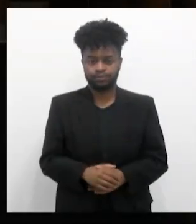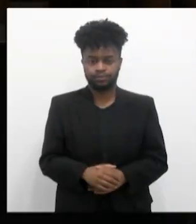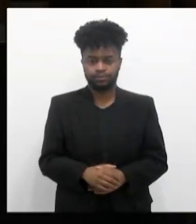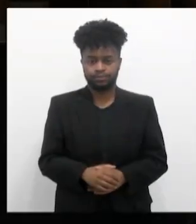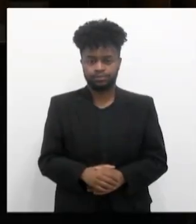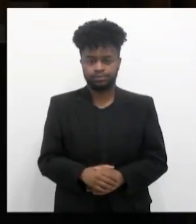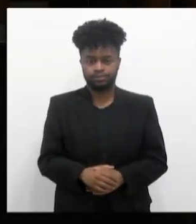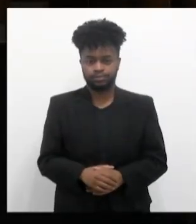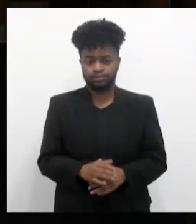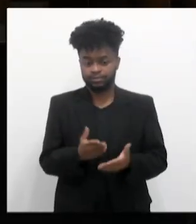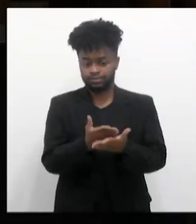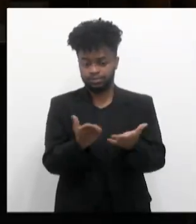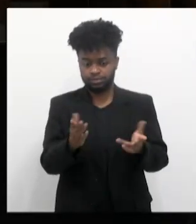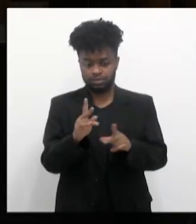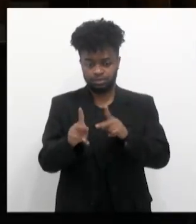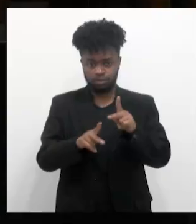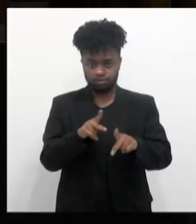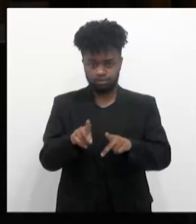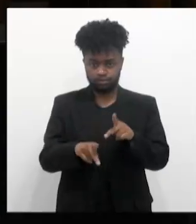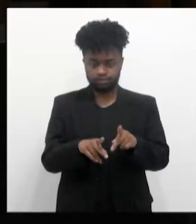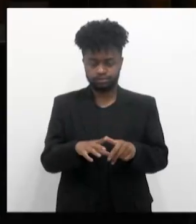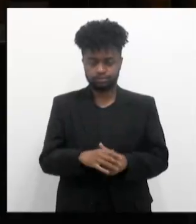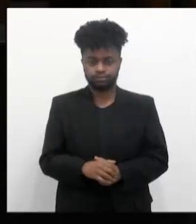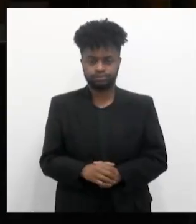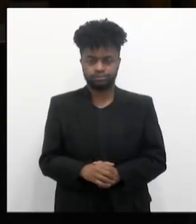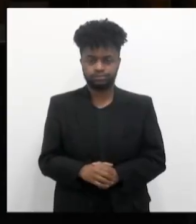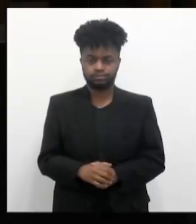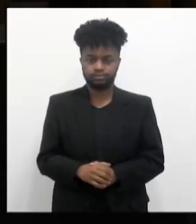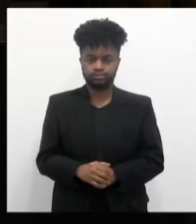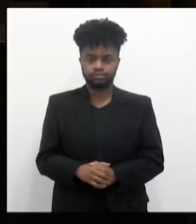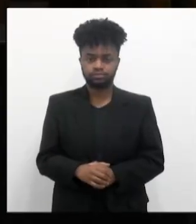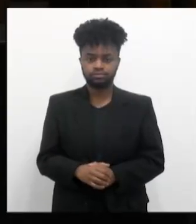aos nossos consumidores.